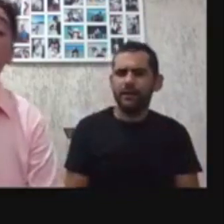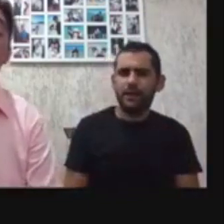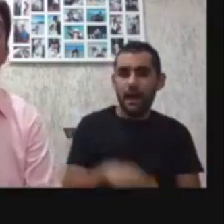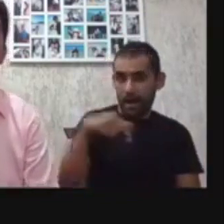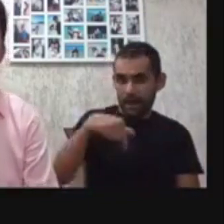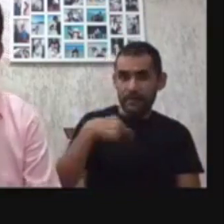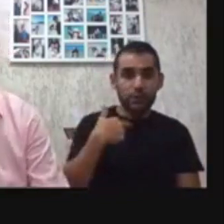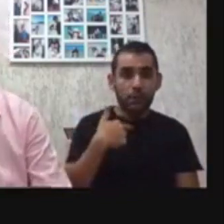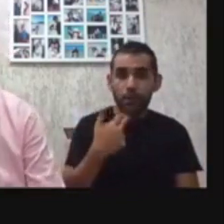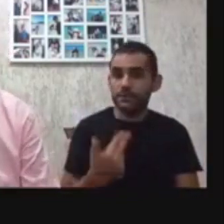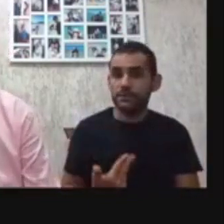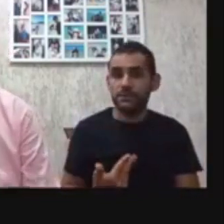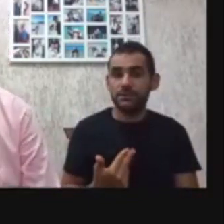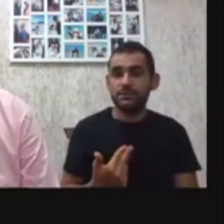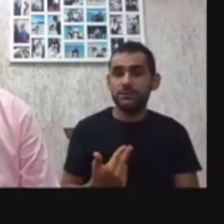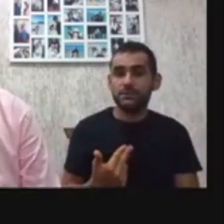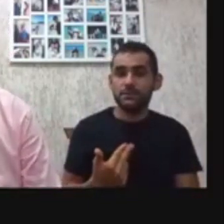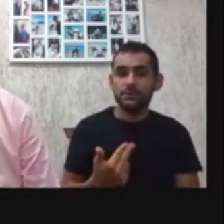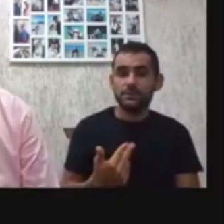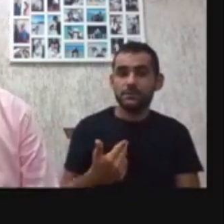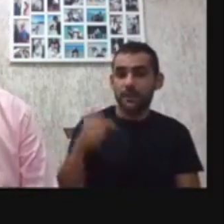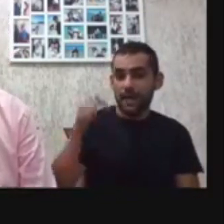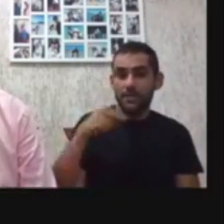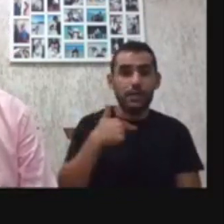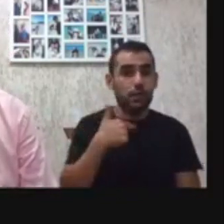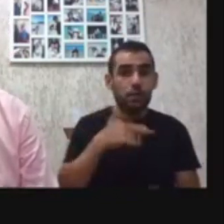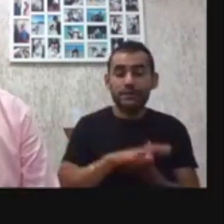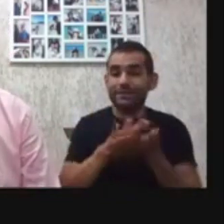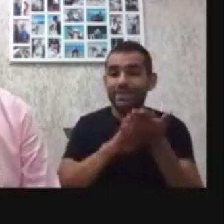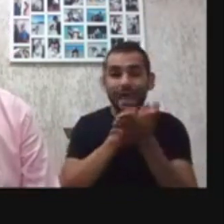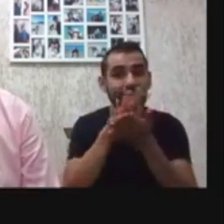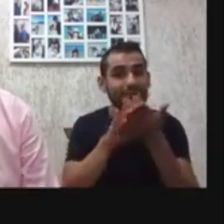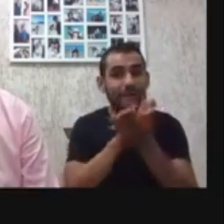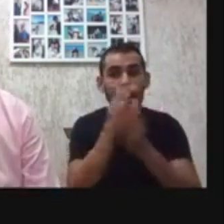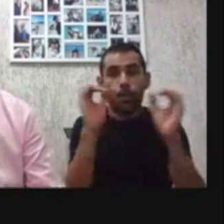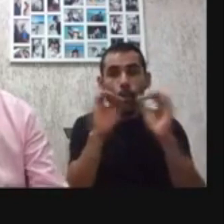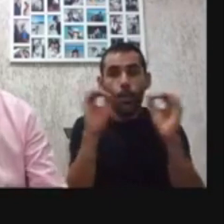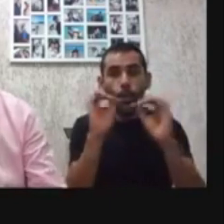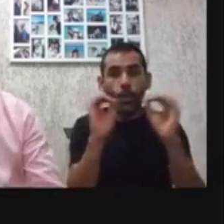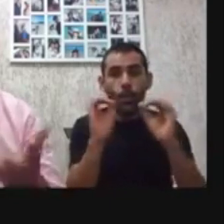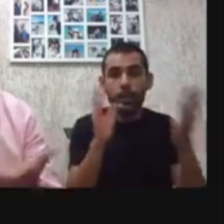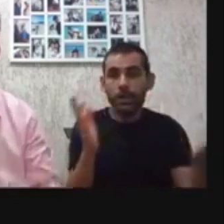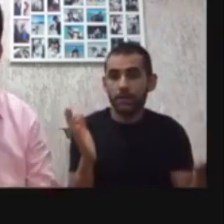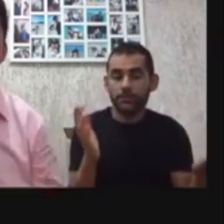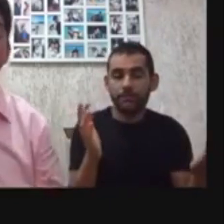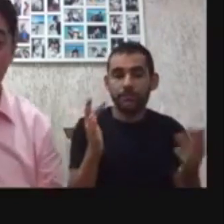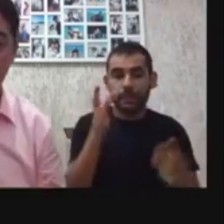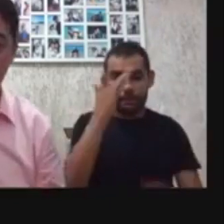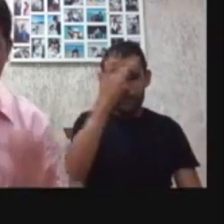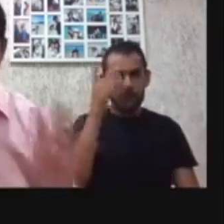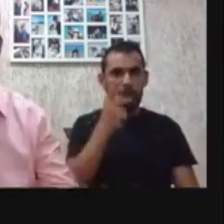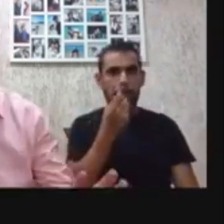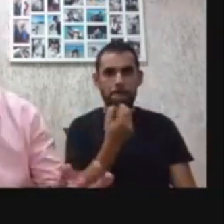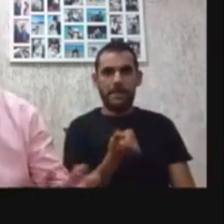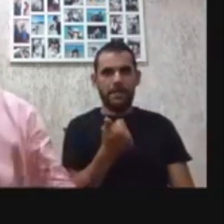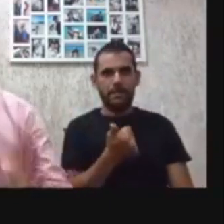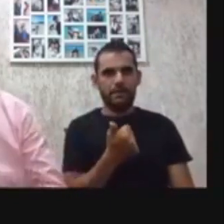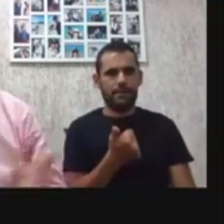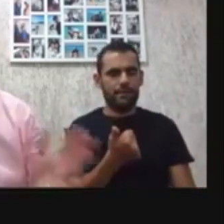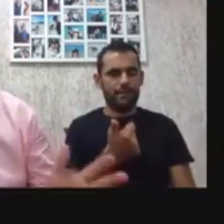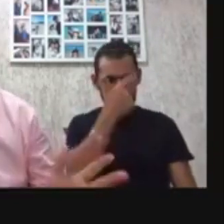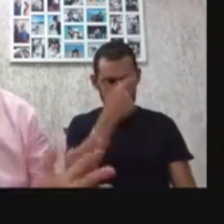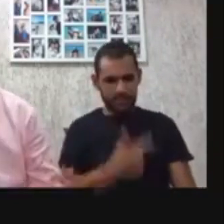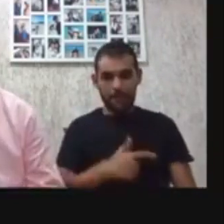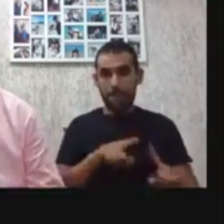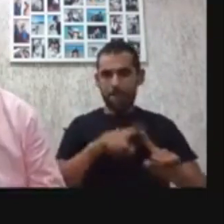nossa cidade não pode. Aqui na nossa cidade é a cidade que nada pode, entendeu? Aqui na nossa cidade nada pode para o cidadão de bem, entendeu? Mas